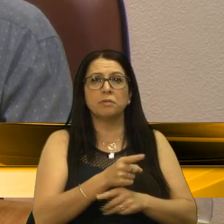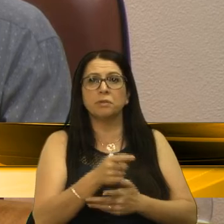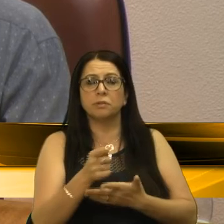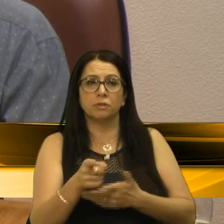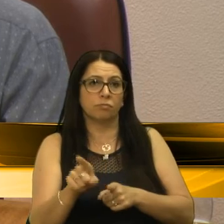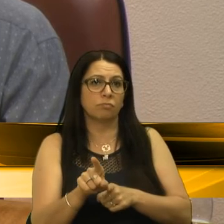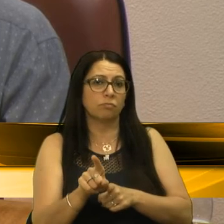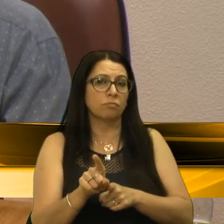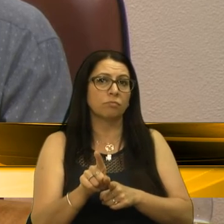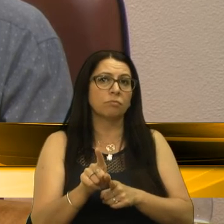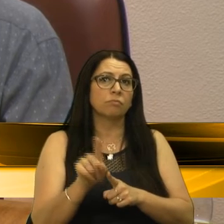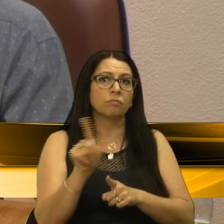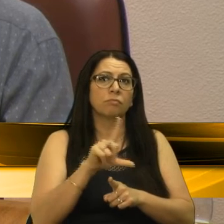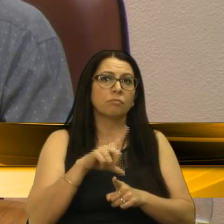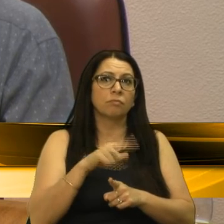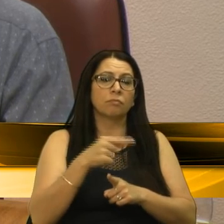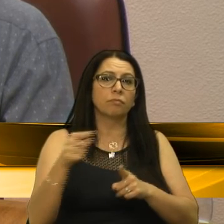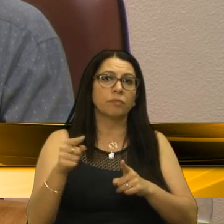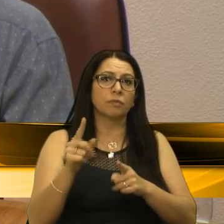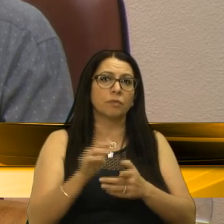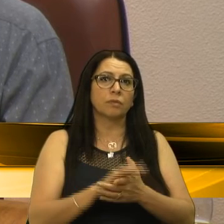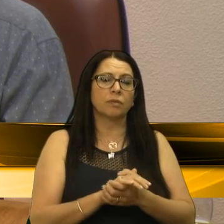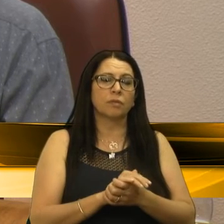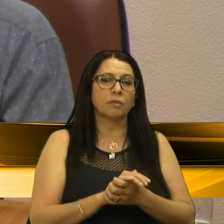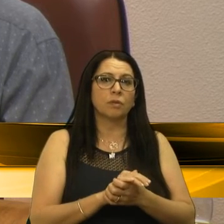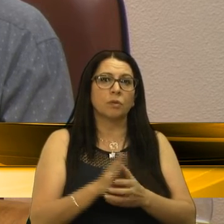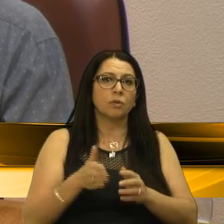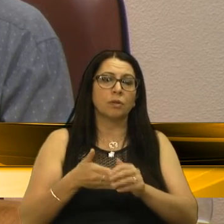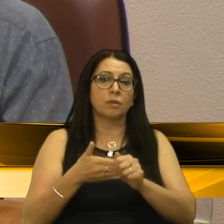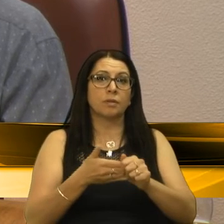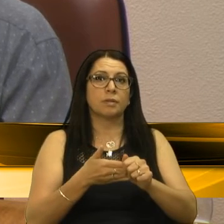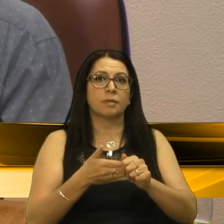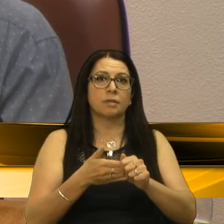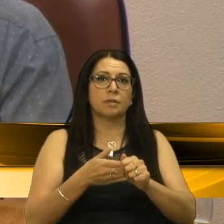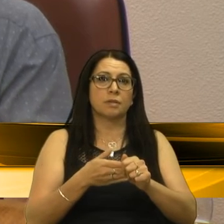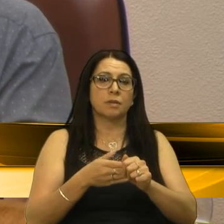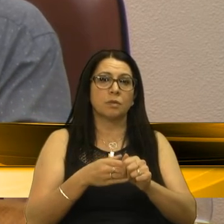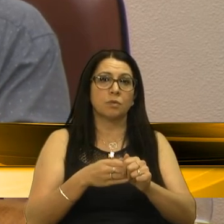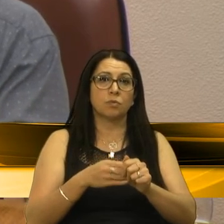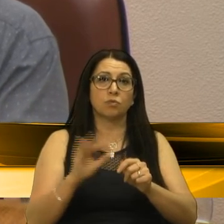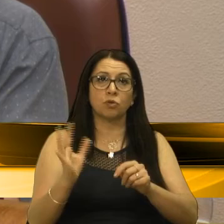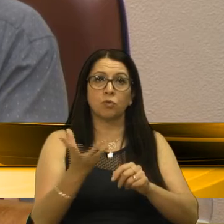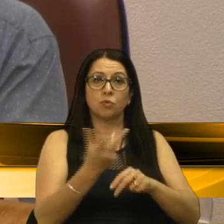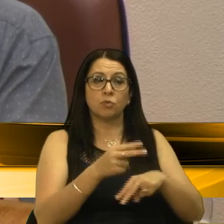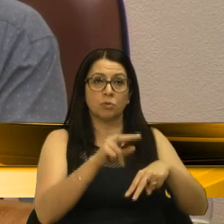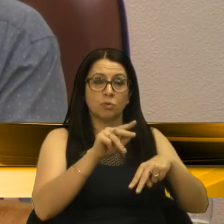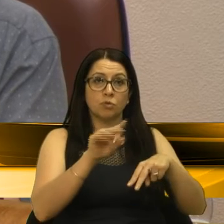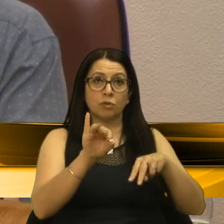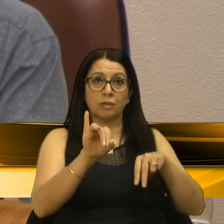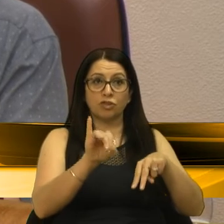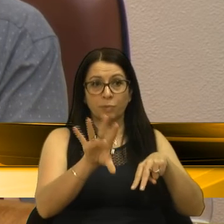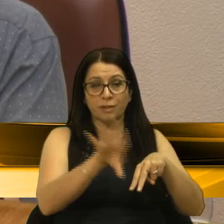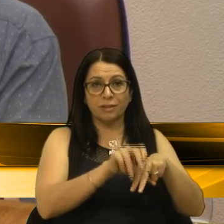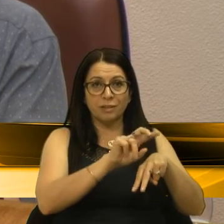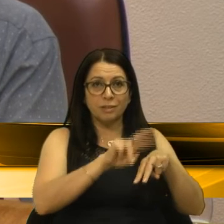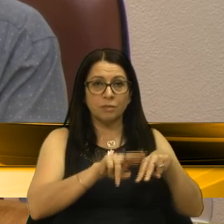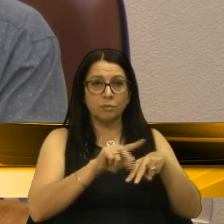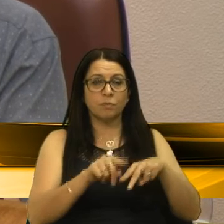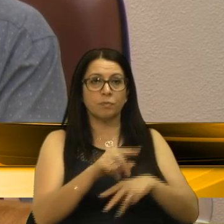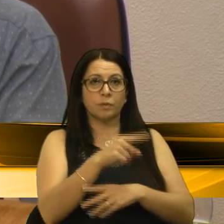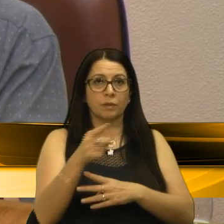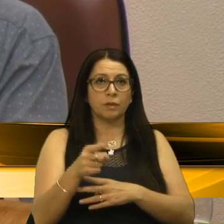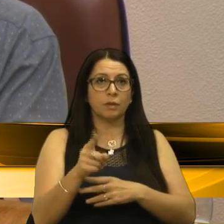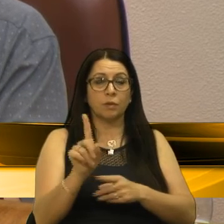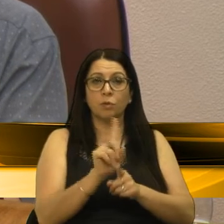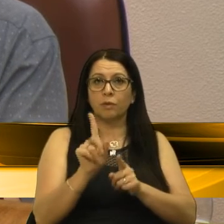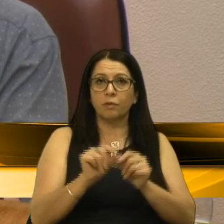autos, não emerge de debate envolvendo a orientação sexual dos participantes, mas sim do uso ou não de